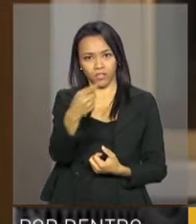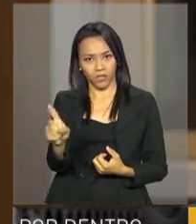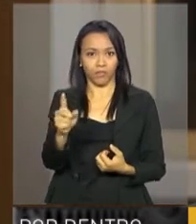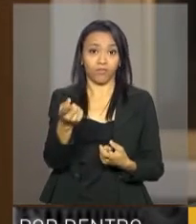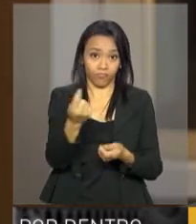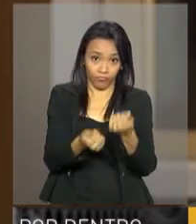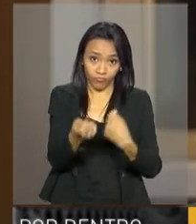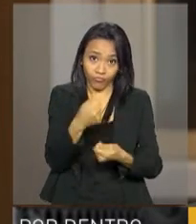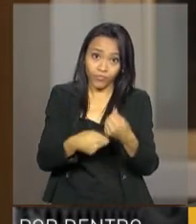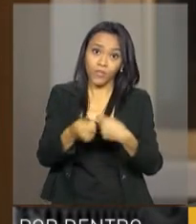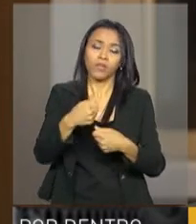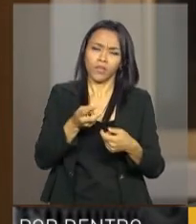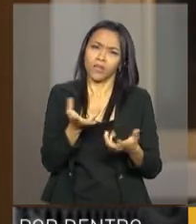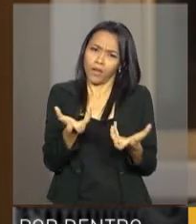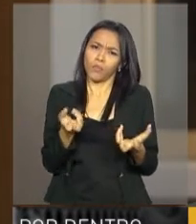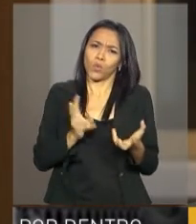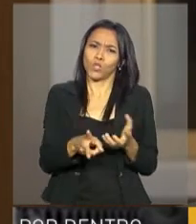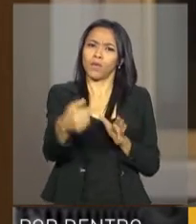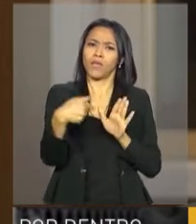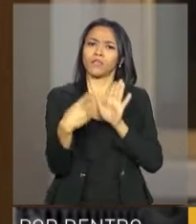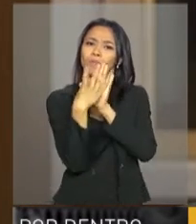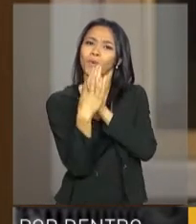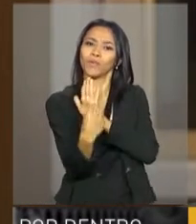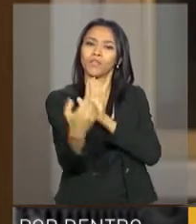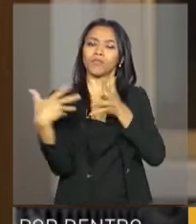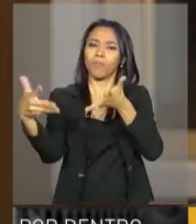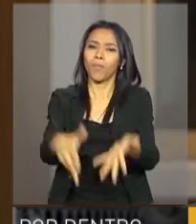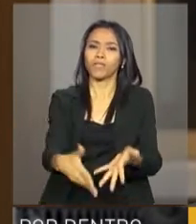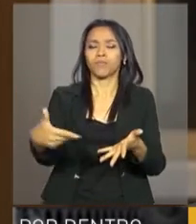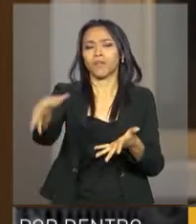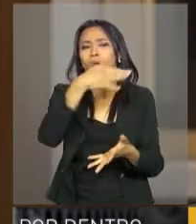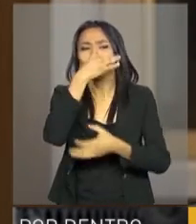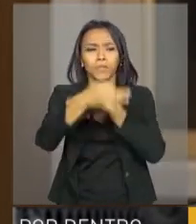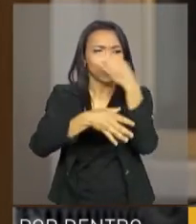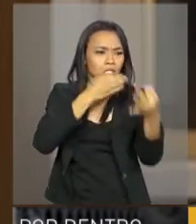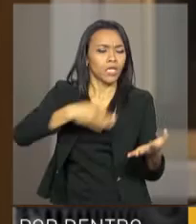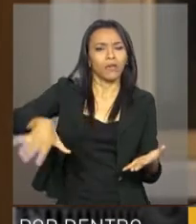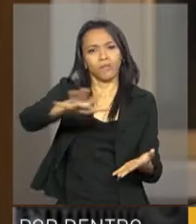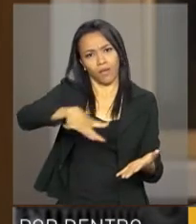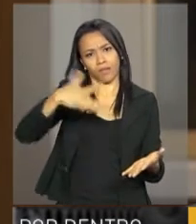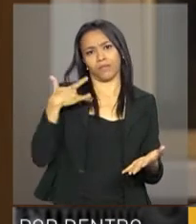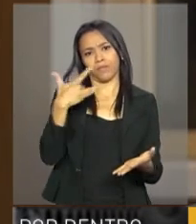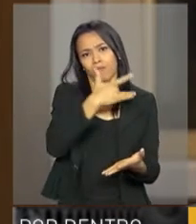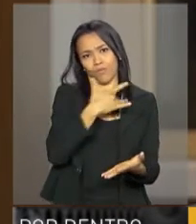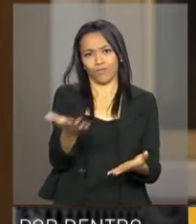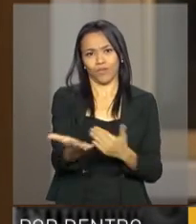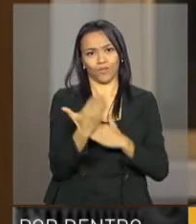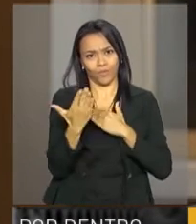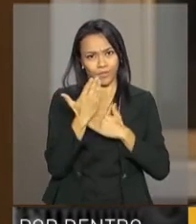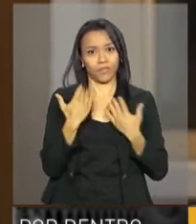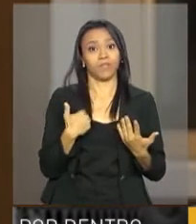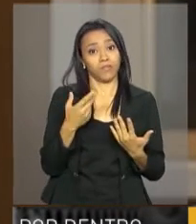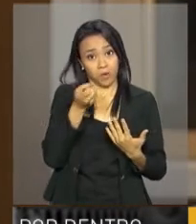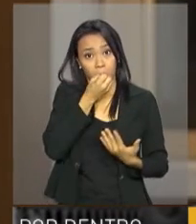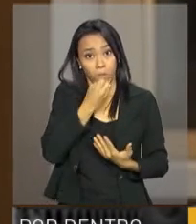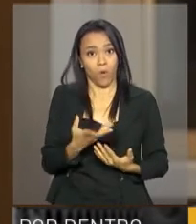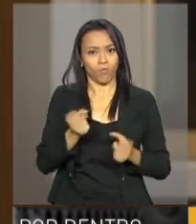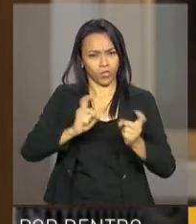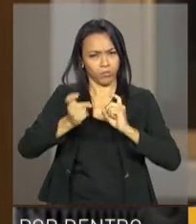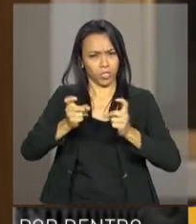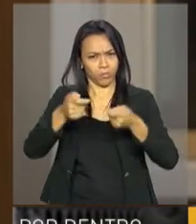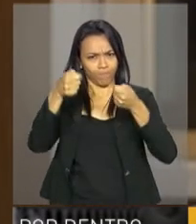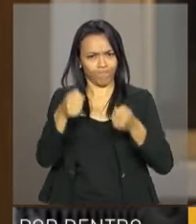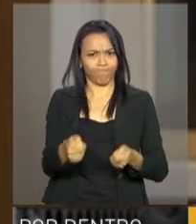evidentemente, continuar este modelo de participação das pessoas opinando sobre a saúde, mas com uma gestão muito austera,